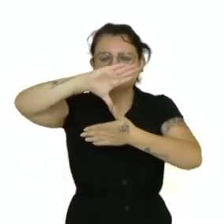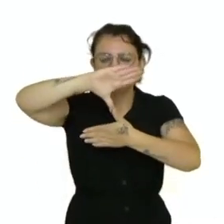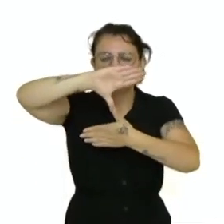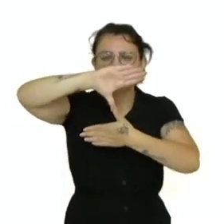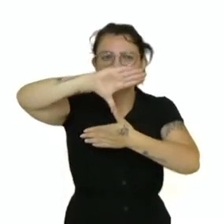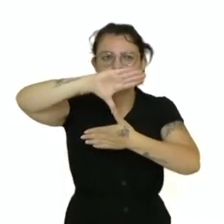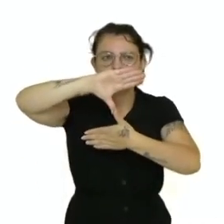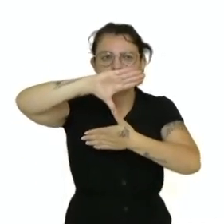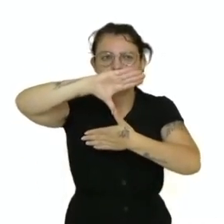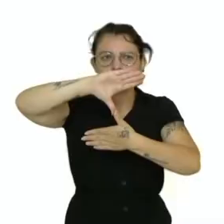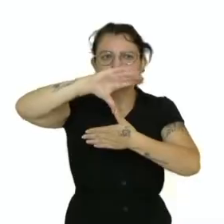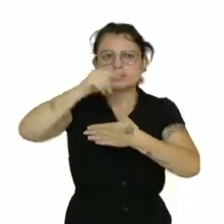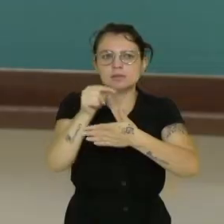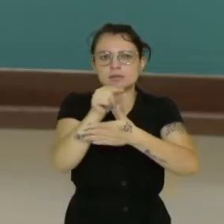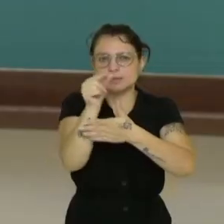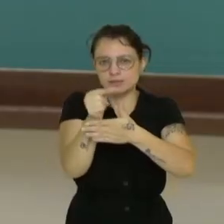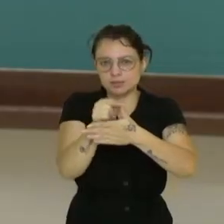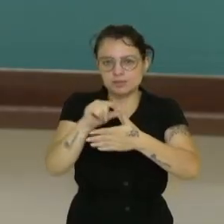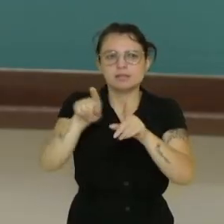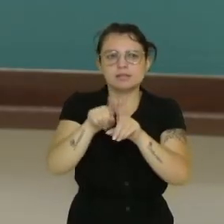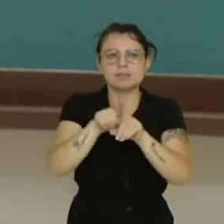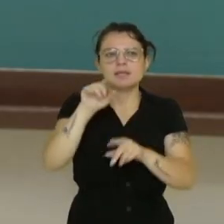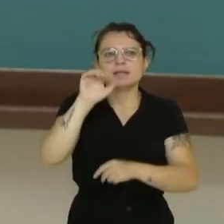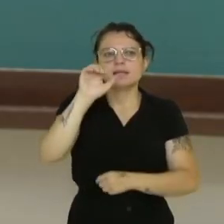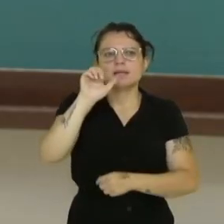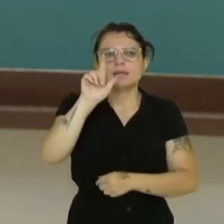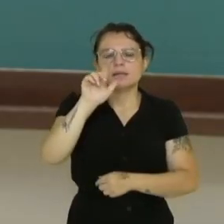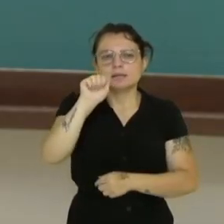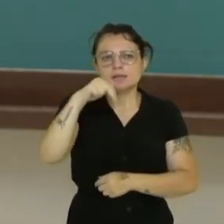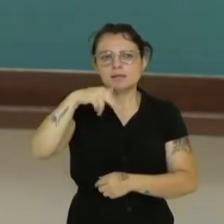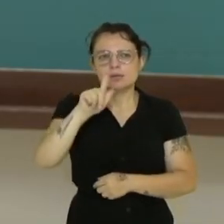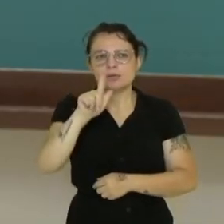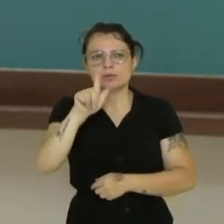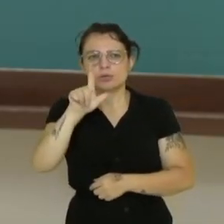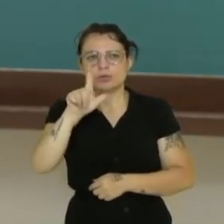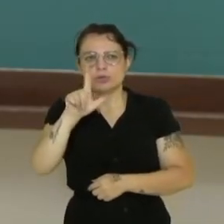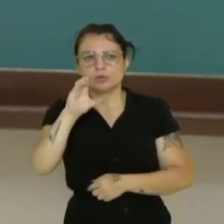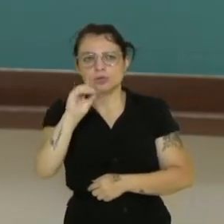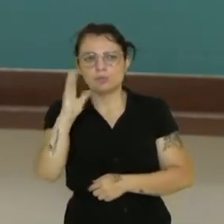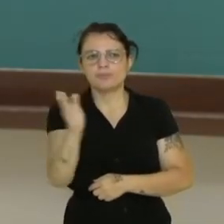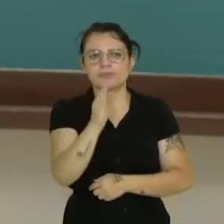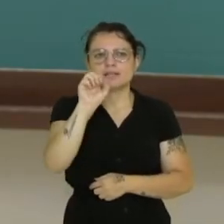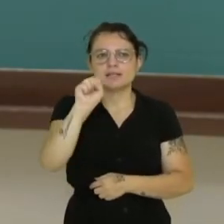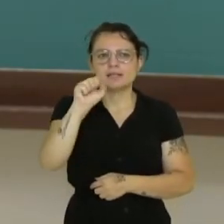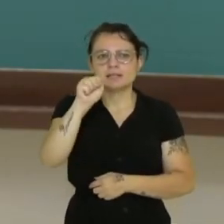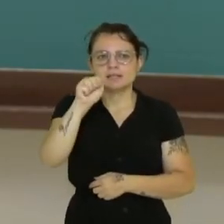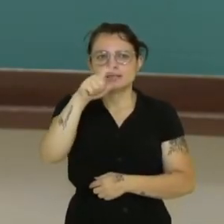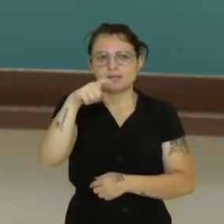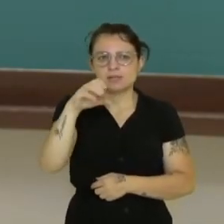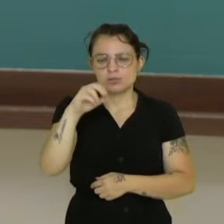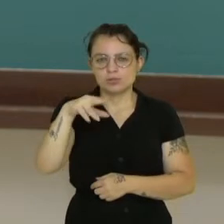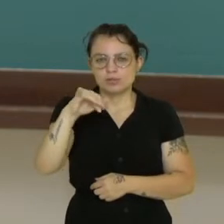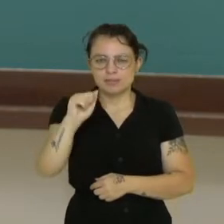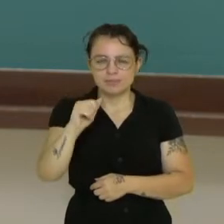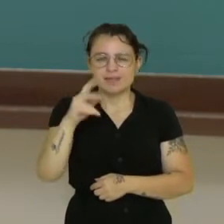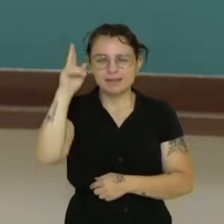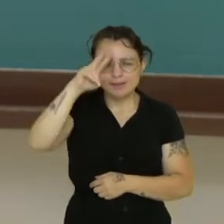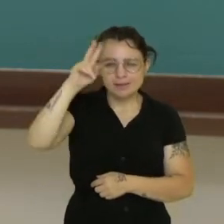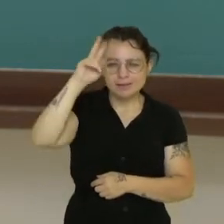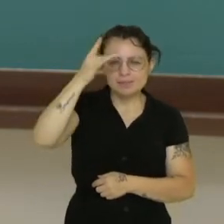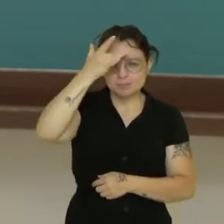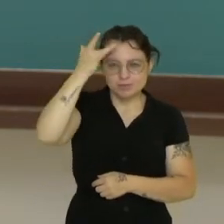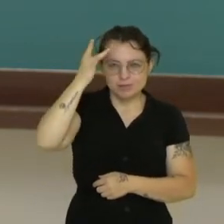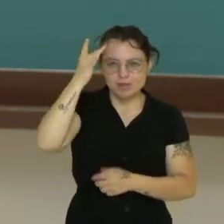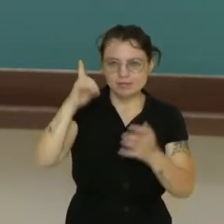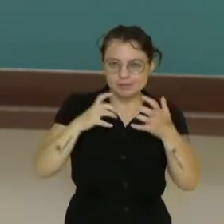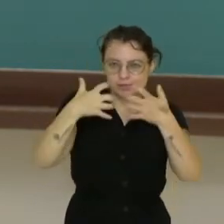América Anglo-Saxônica. Lembram que eu falei há pouco sobre a confusão que muitas pessoas faziam com o México, achando que o México